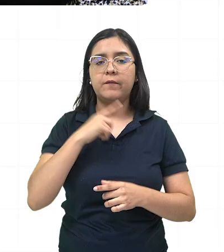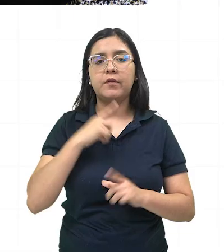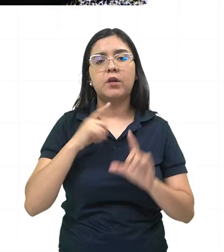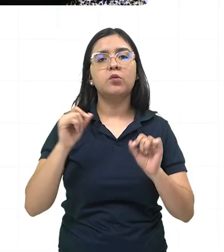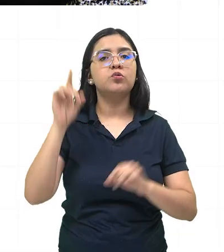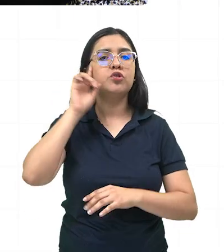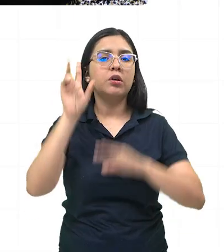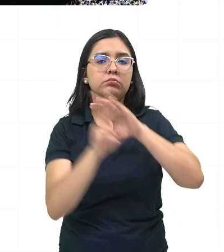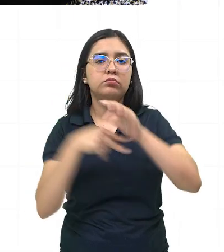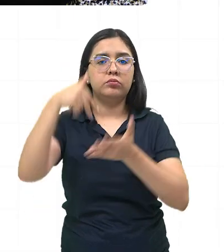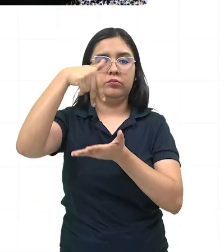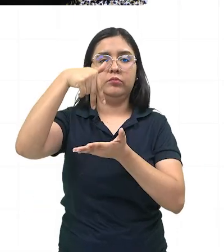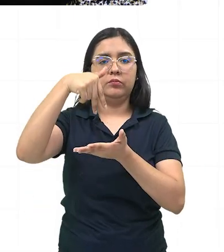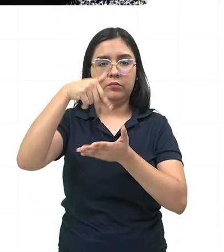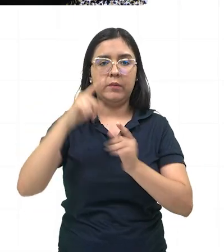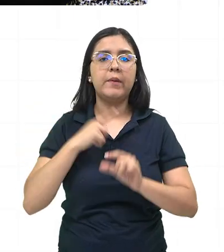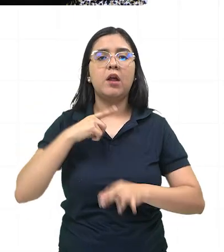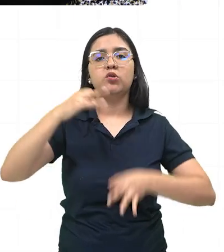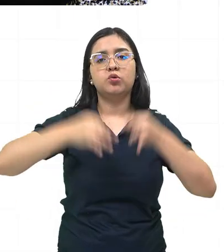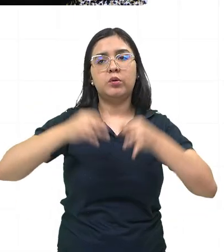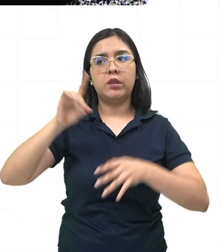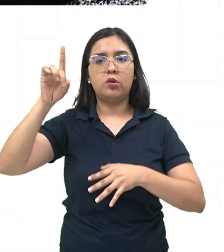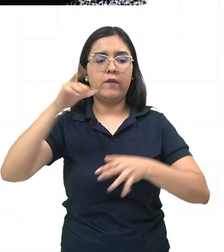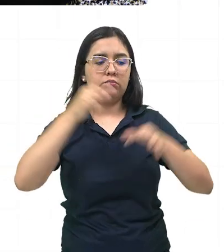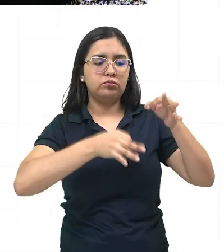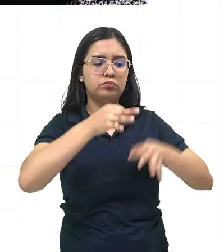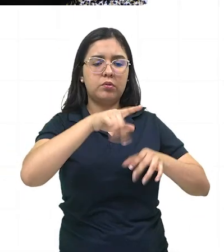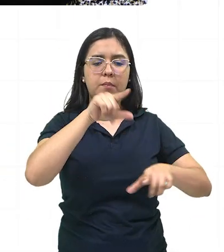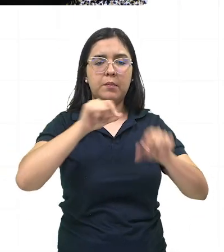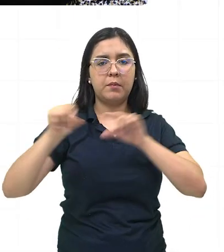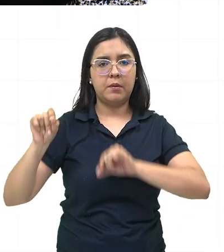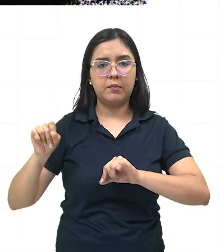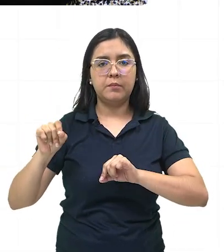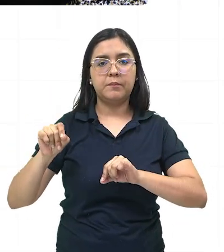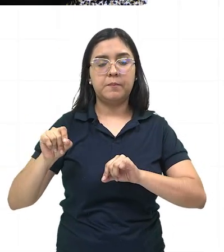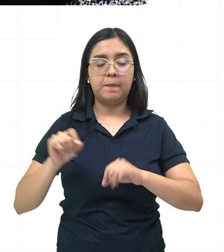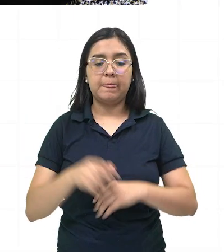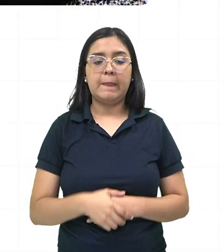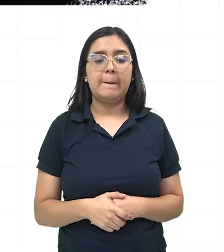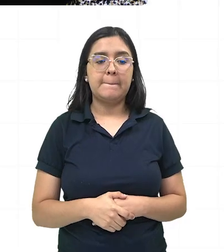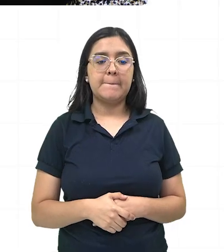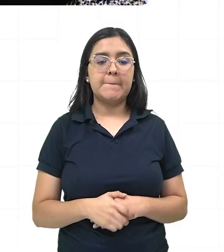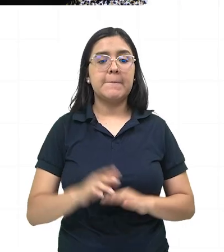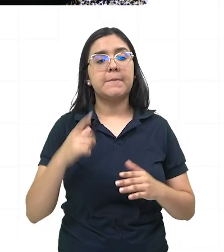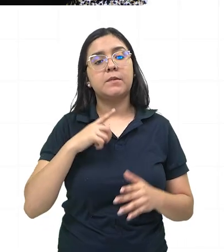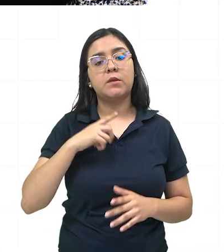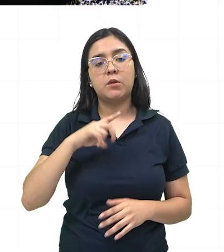da ressurreição para então ser julgado por Deus, que traduzindo